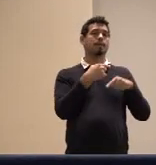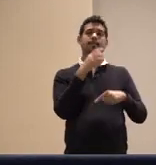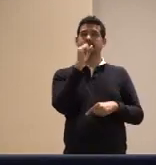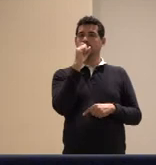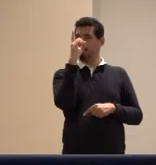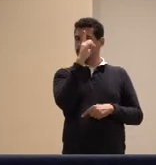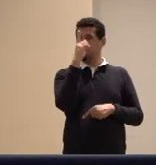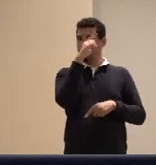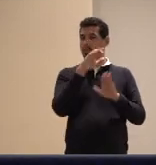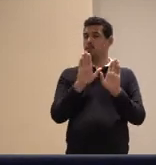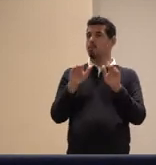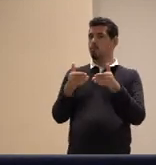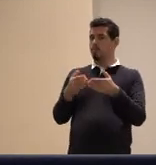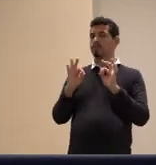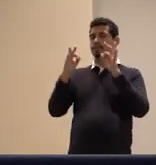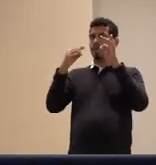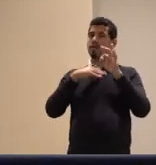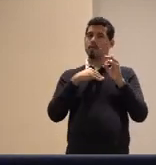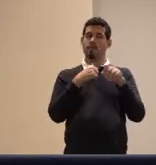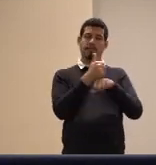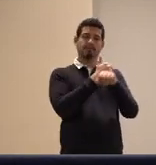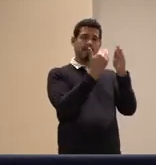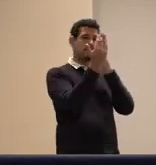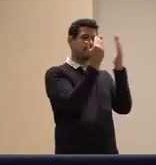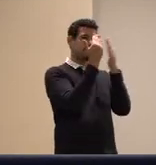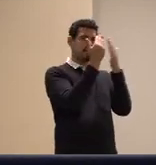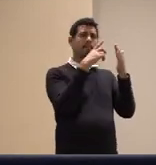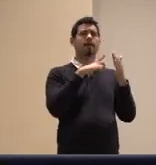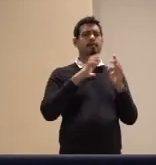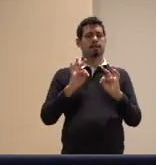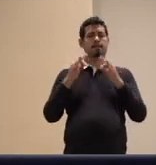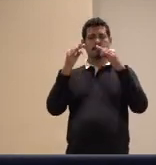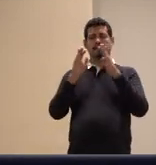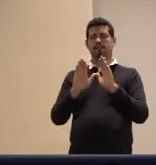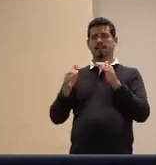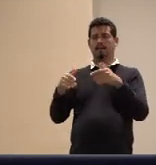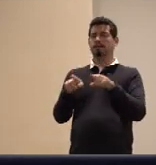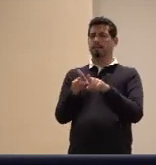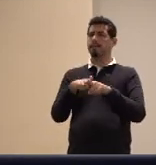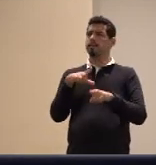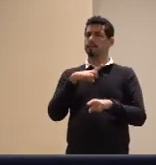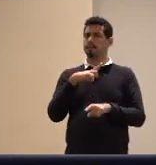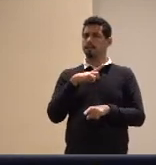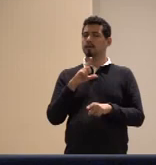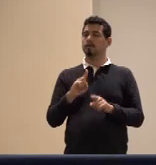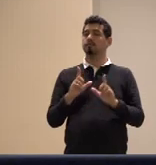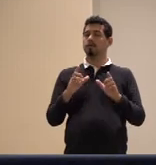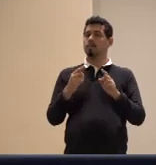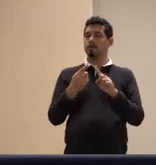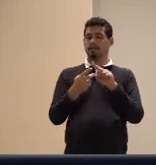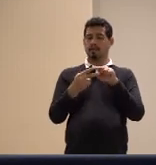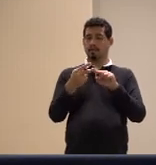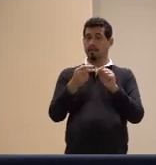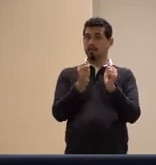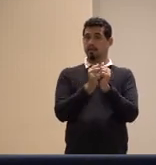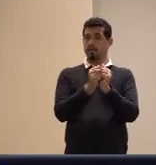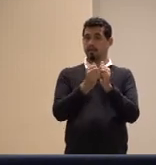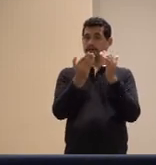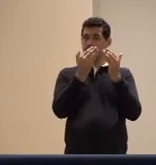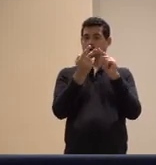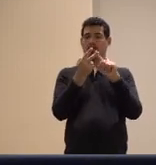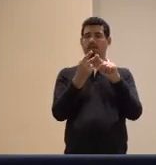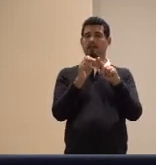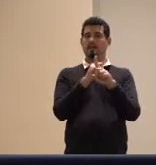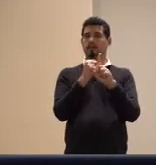equipe técnica, né? Eu sou psicóloga, mas a gente tem a equipe técnica própria, uma psicóloga e uma assistente social. E a gente tem uma